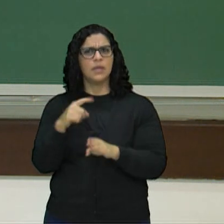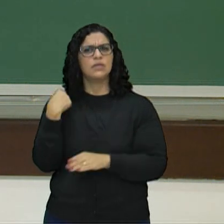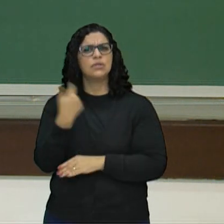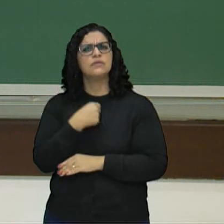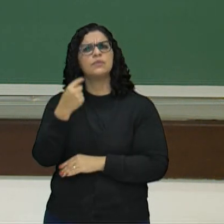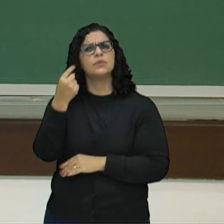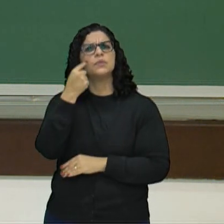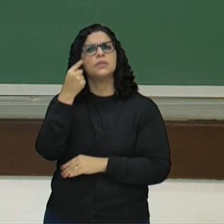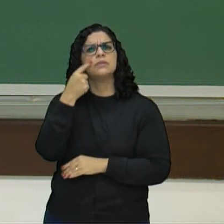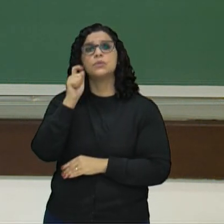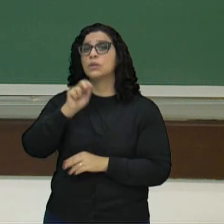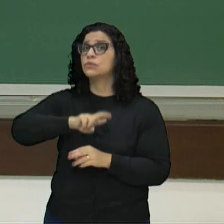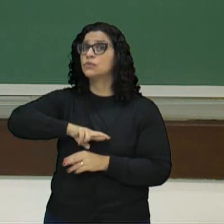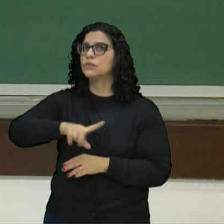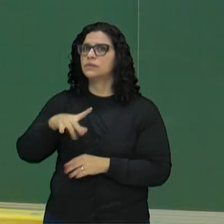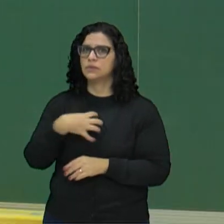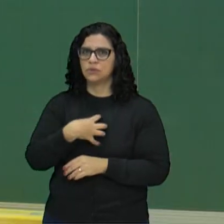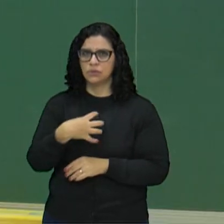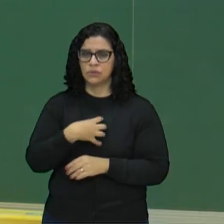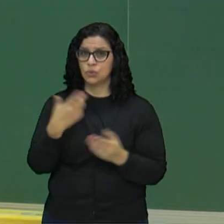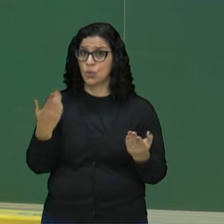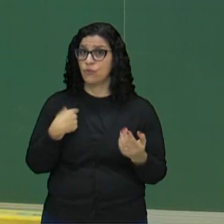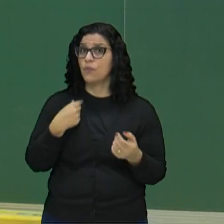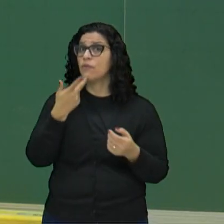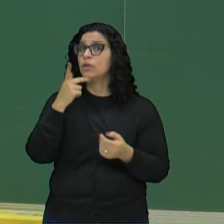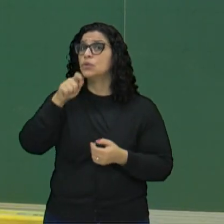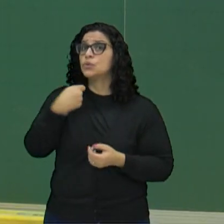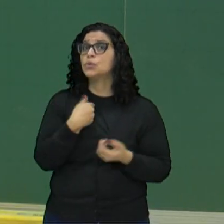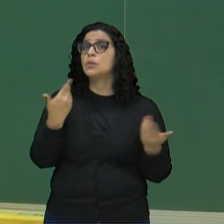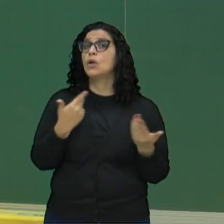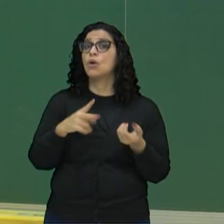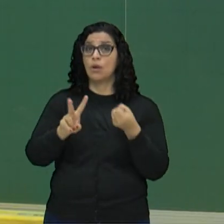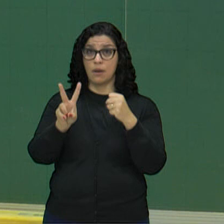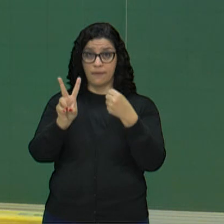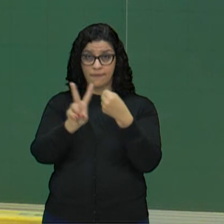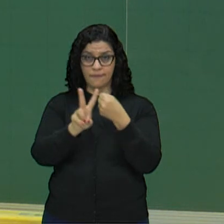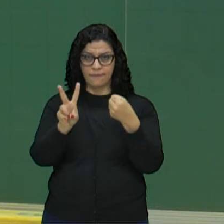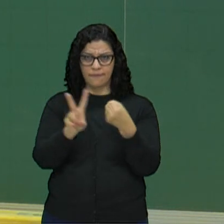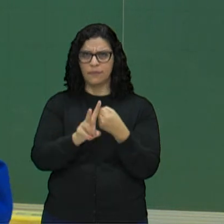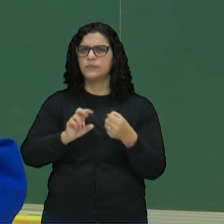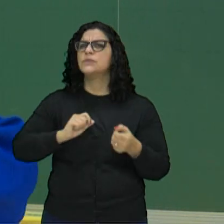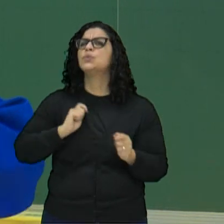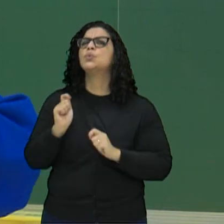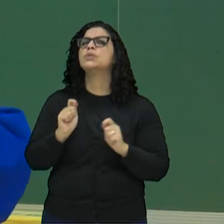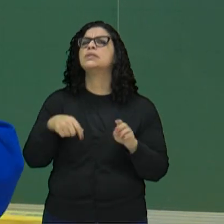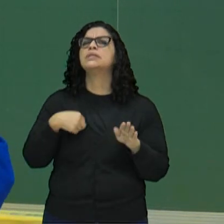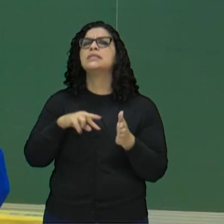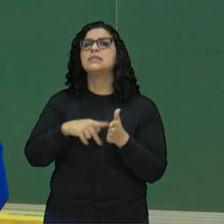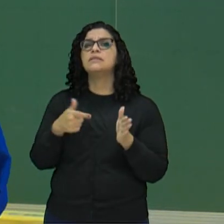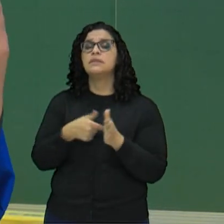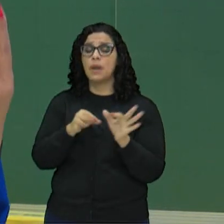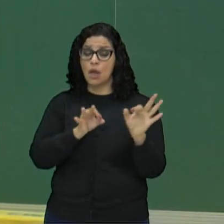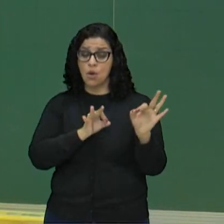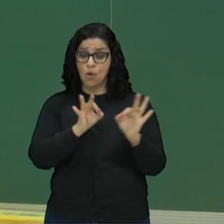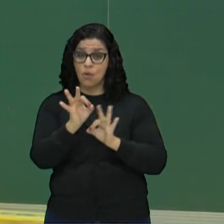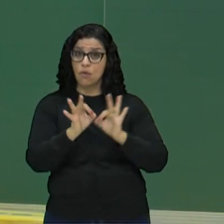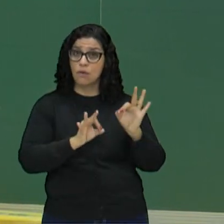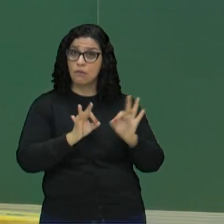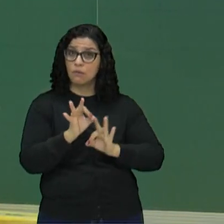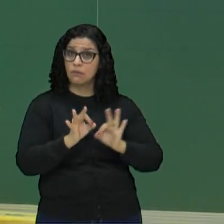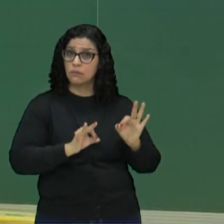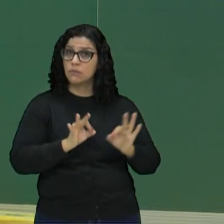pensar diferente, né? Sobre regência. A regência, ela vem para